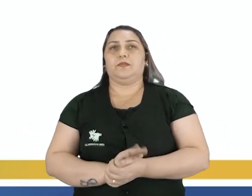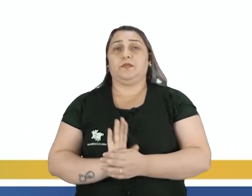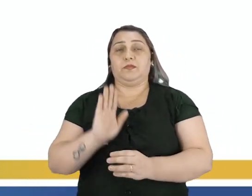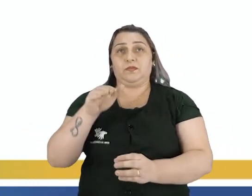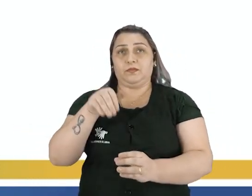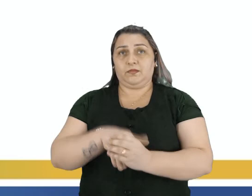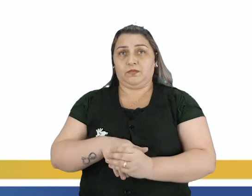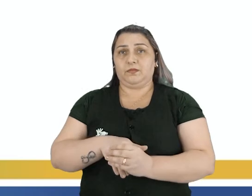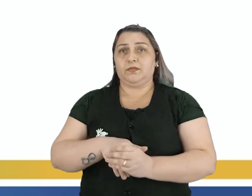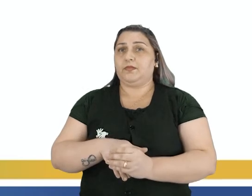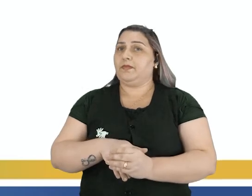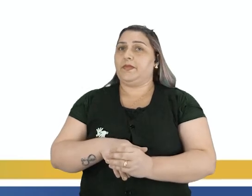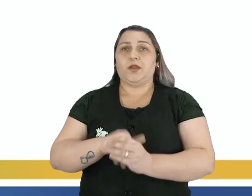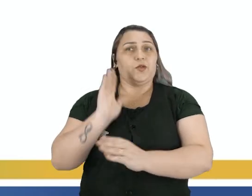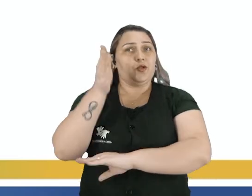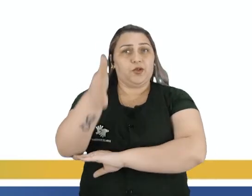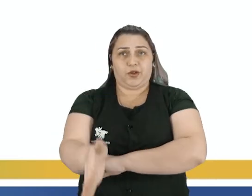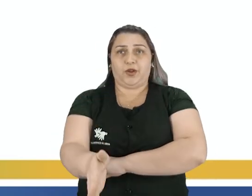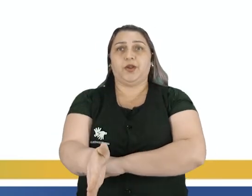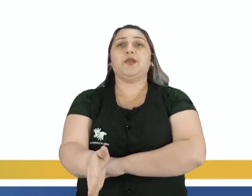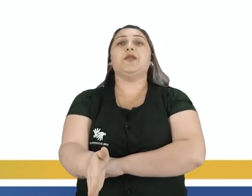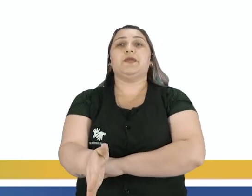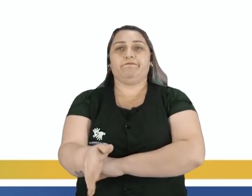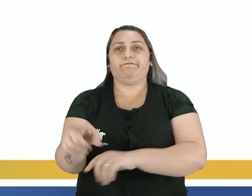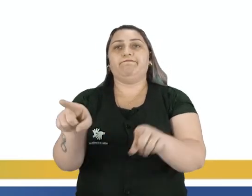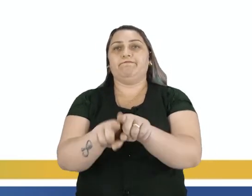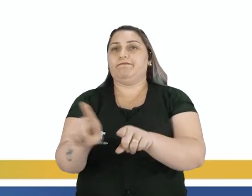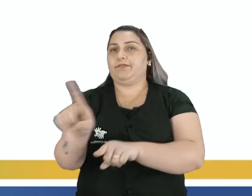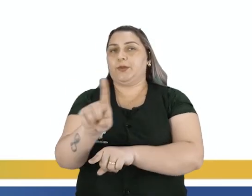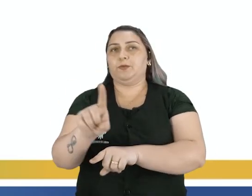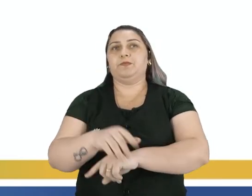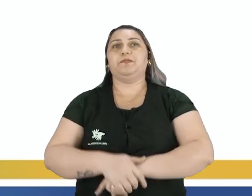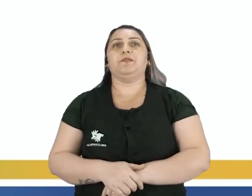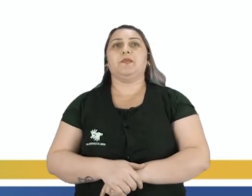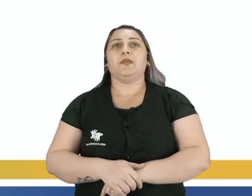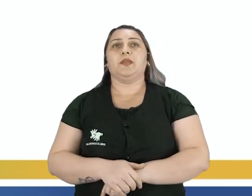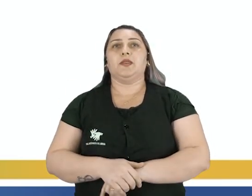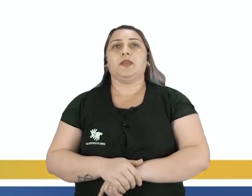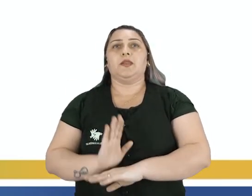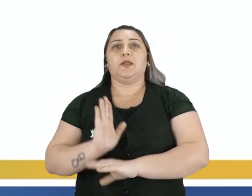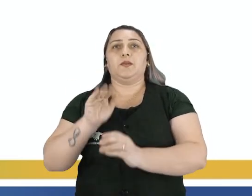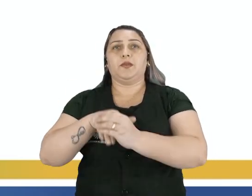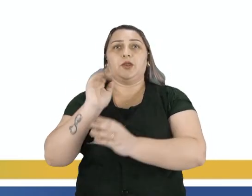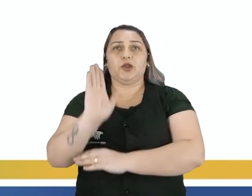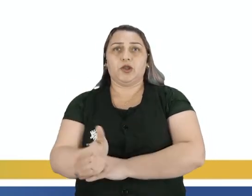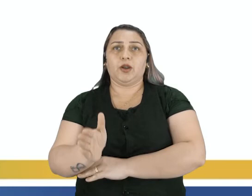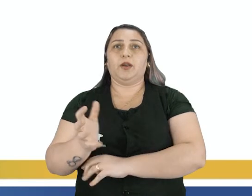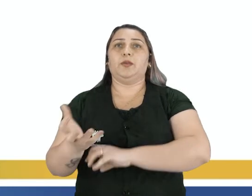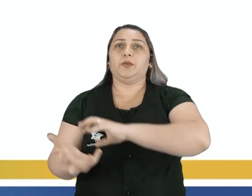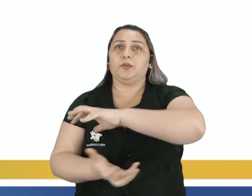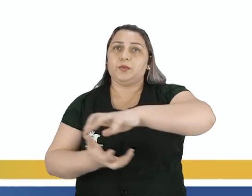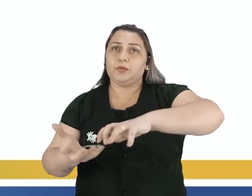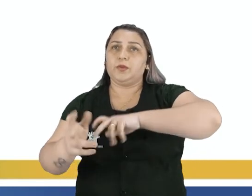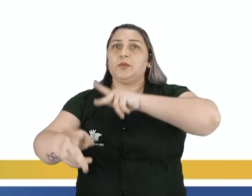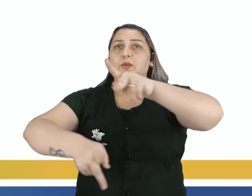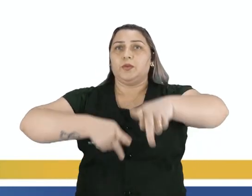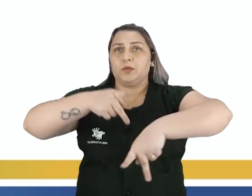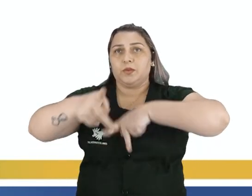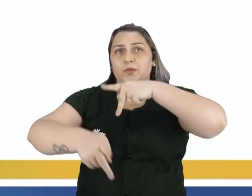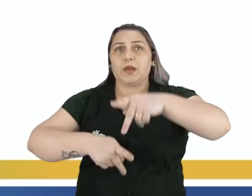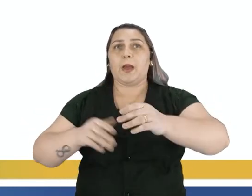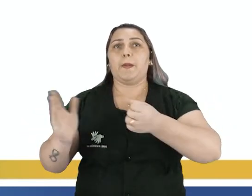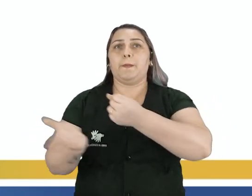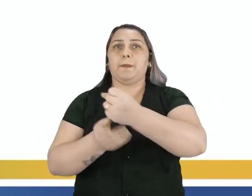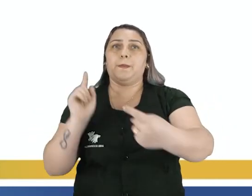do presidente Tancredo Neves não foi direta, foi de forma indireta também. A direta já foi um movimento político de cunho popular que teve como